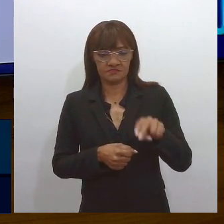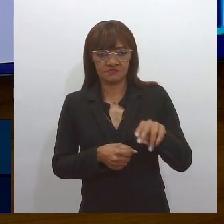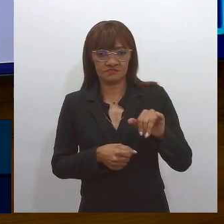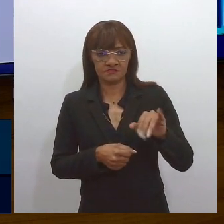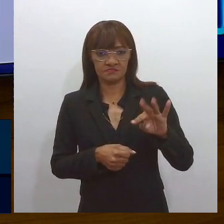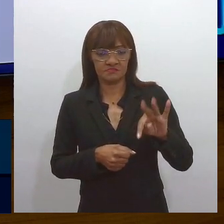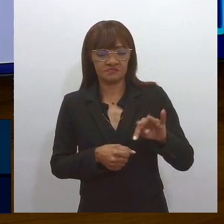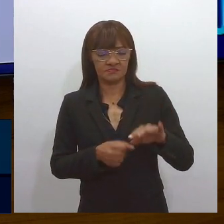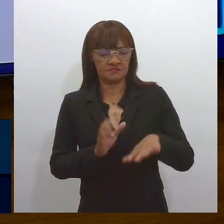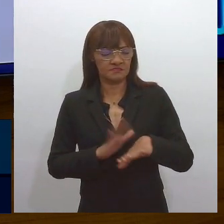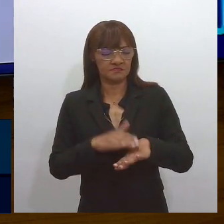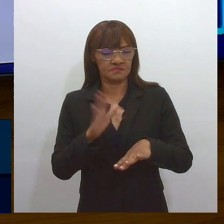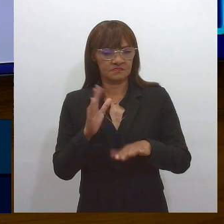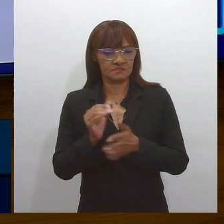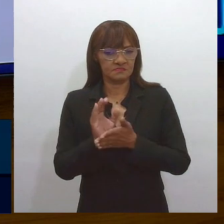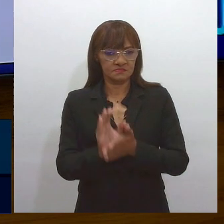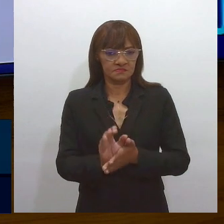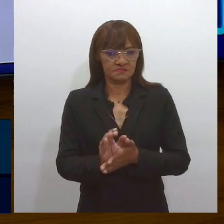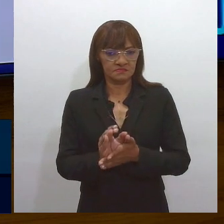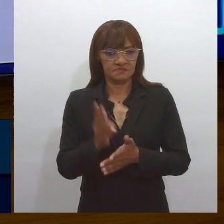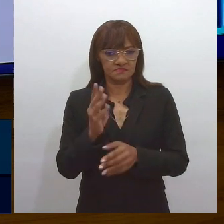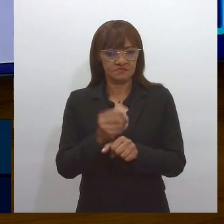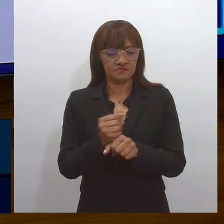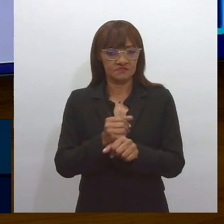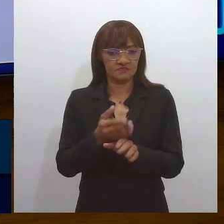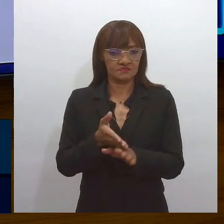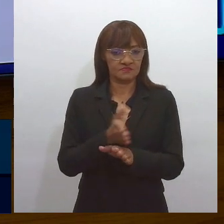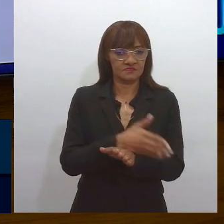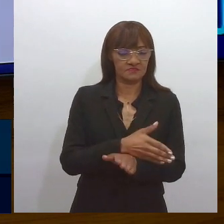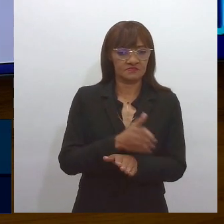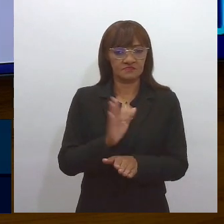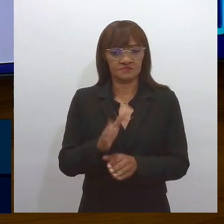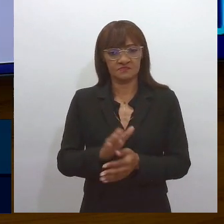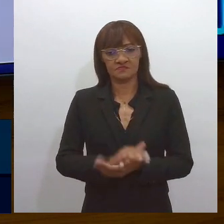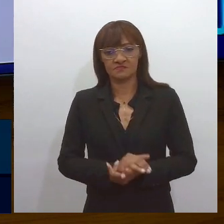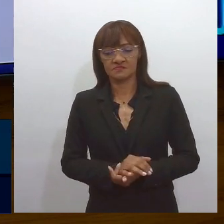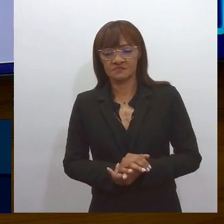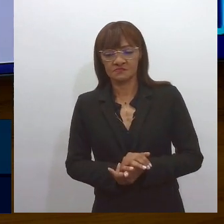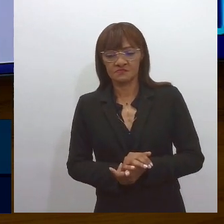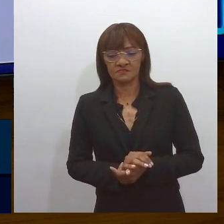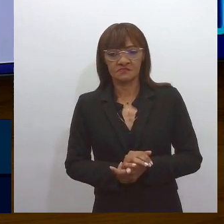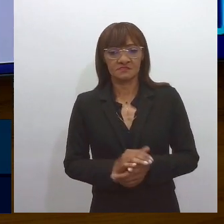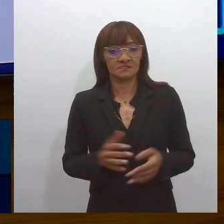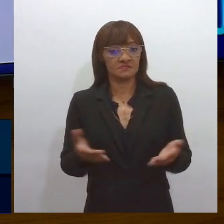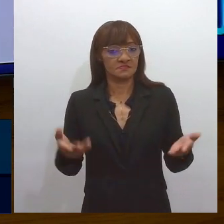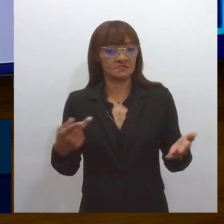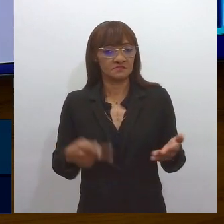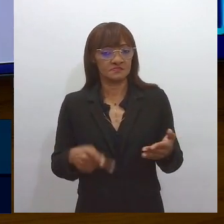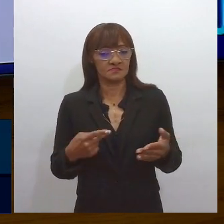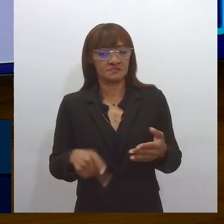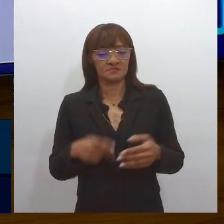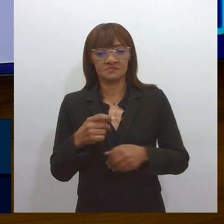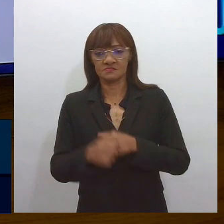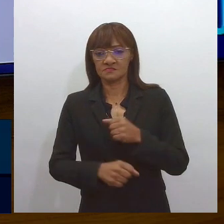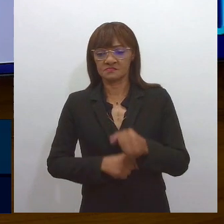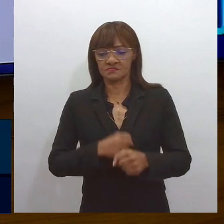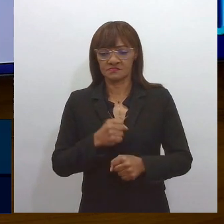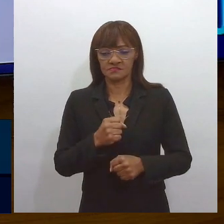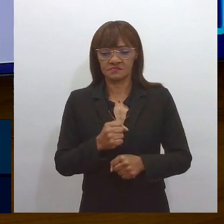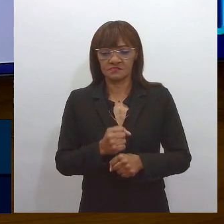maior investimento dos últimos 4 anos e esse ano esse ano nós fizemos o